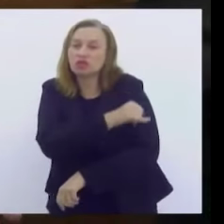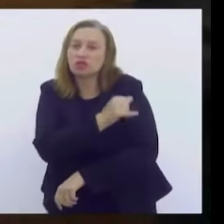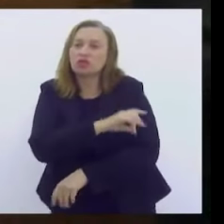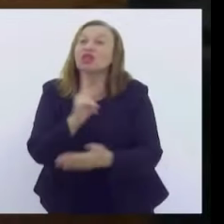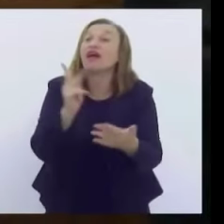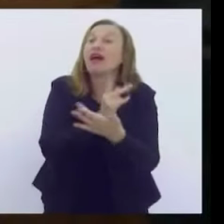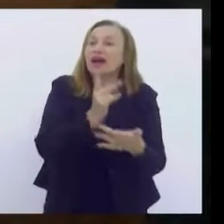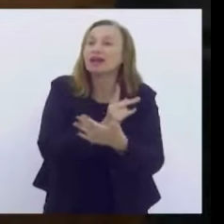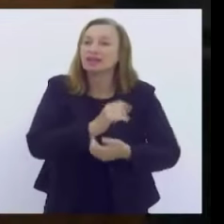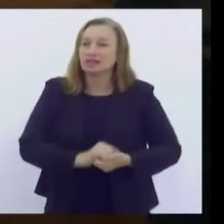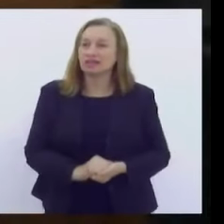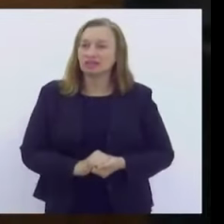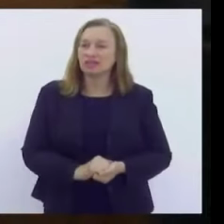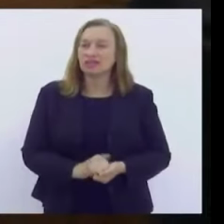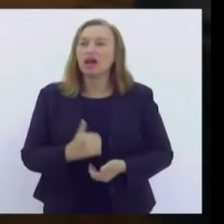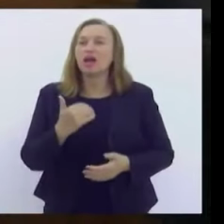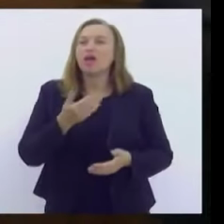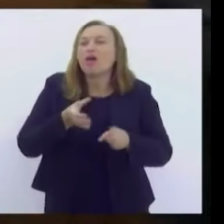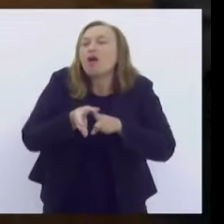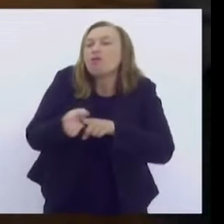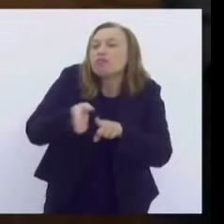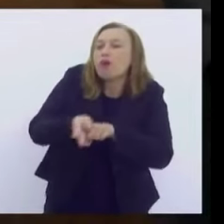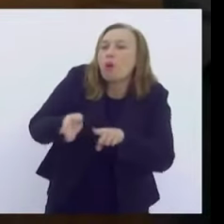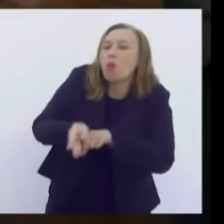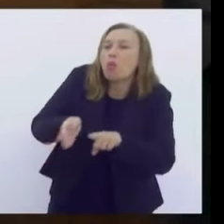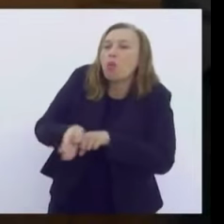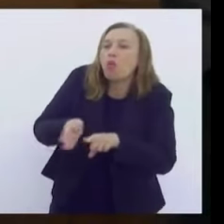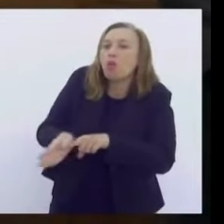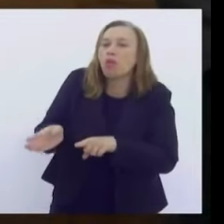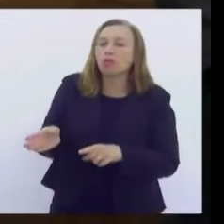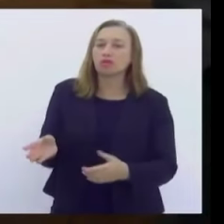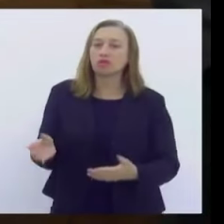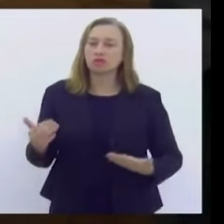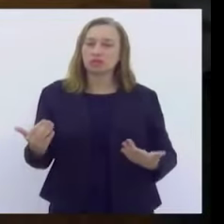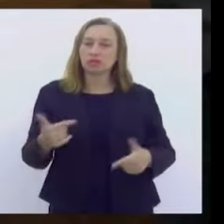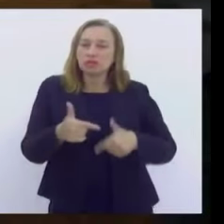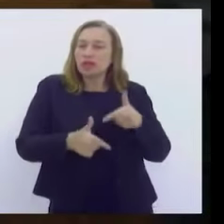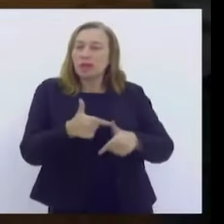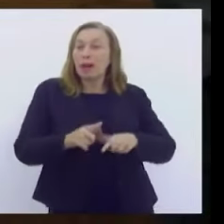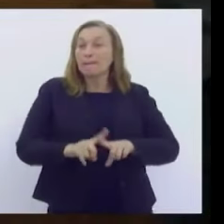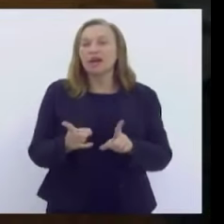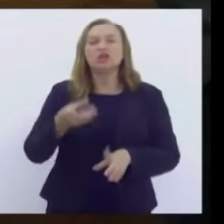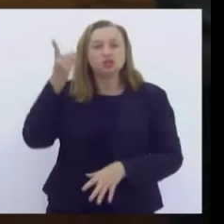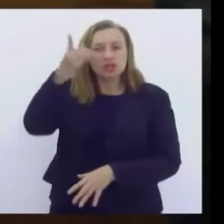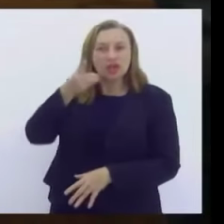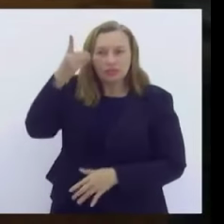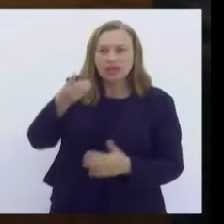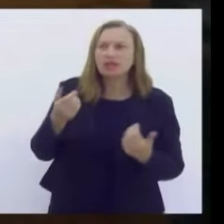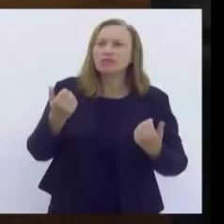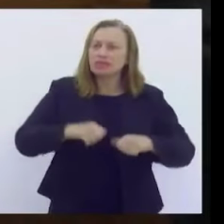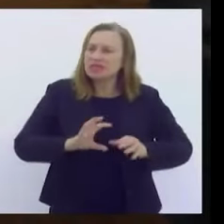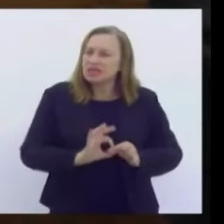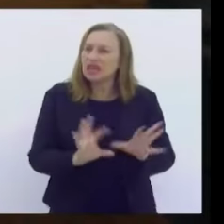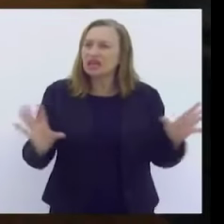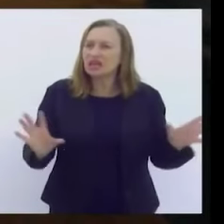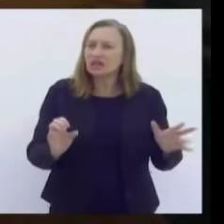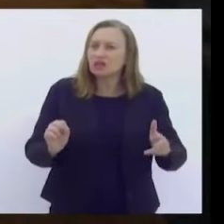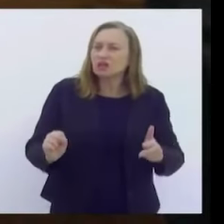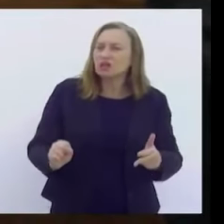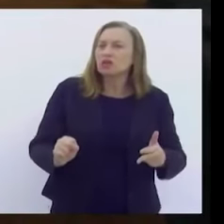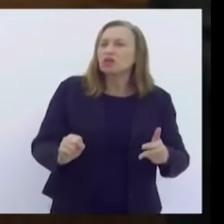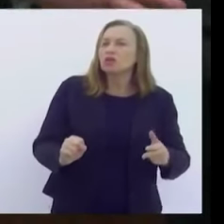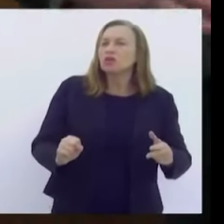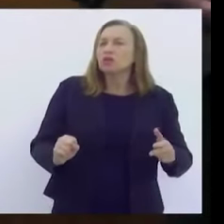errado deixa os baba ovos que estão lá de carguinha comissionado fazer esse papel agora o deputado tem que ser independente os poderes são